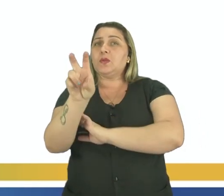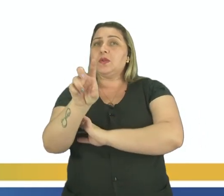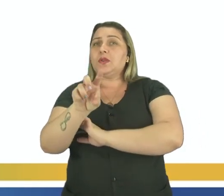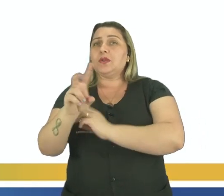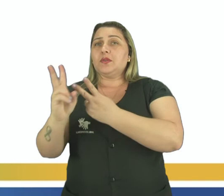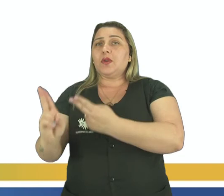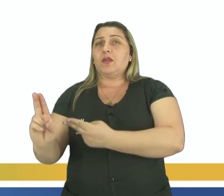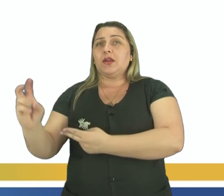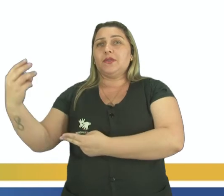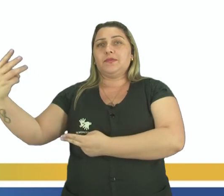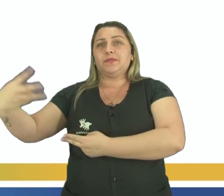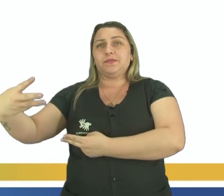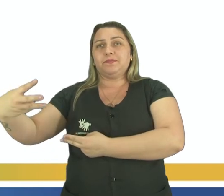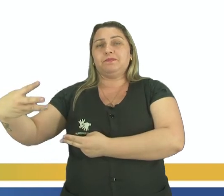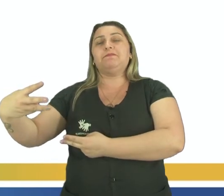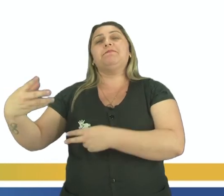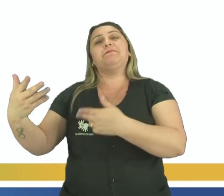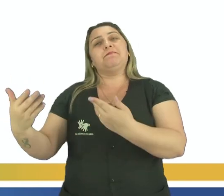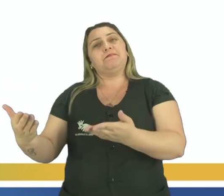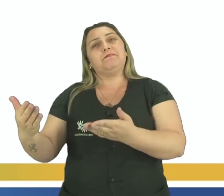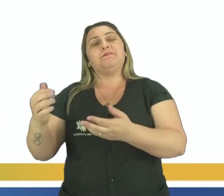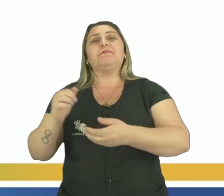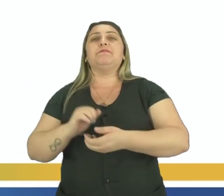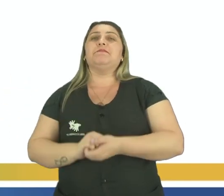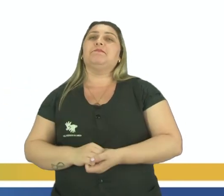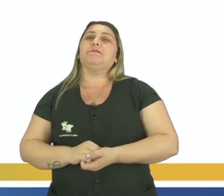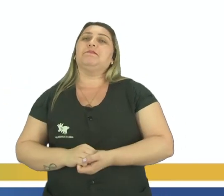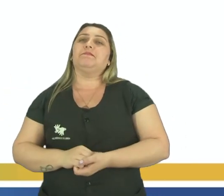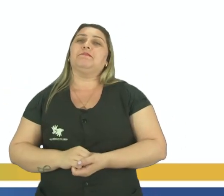5 igual a 3.